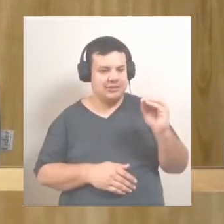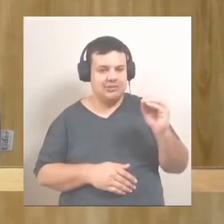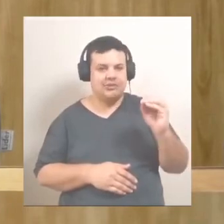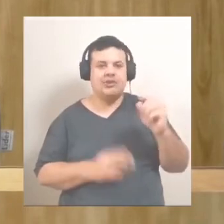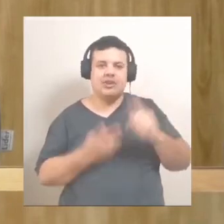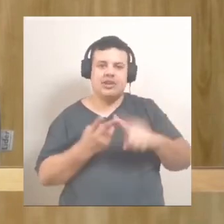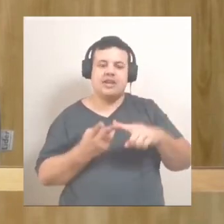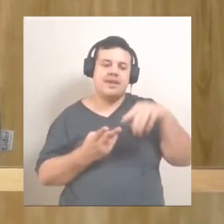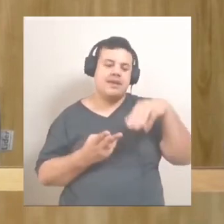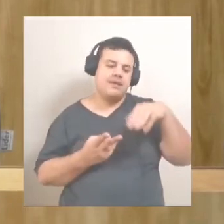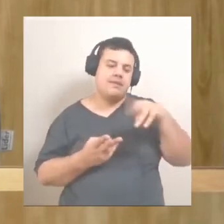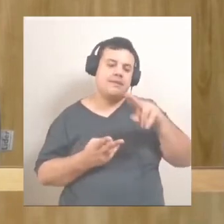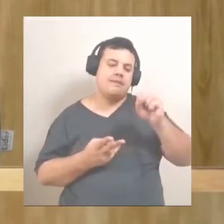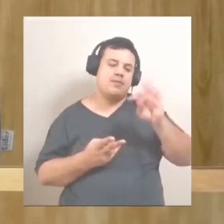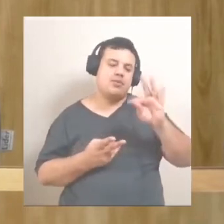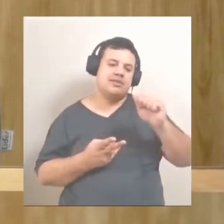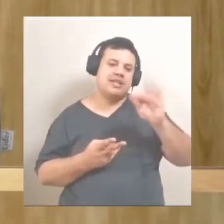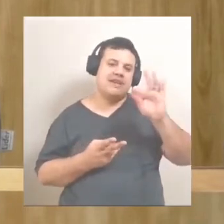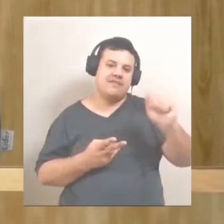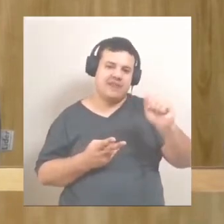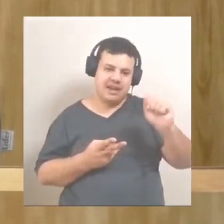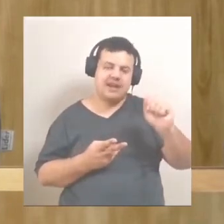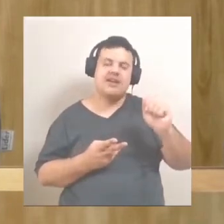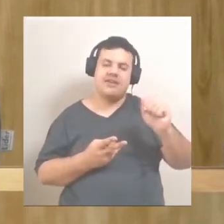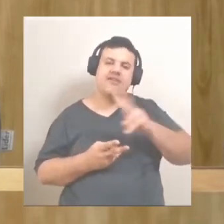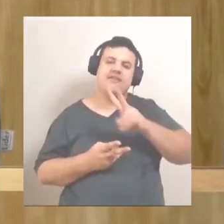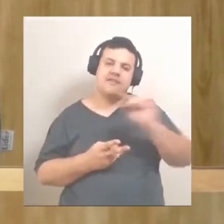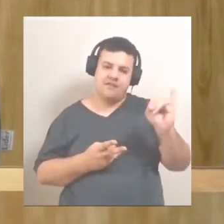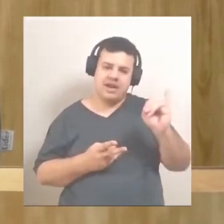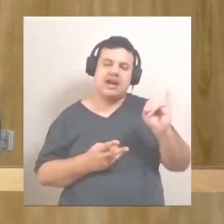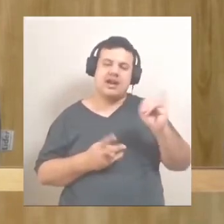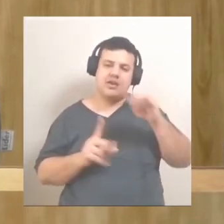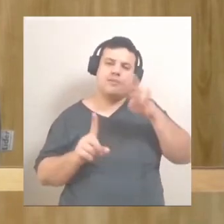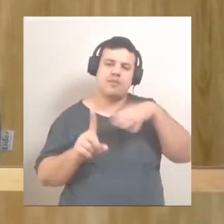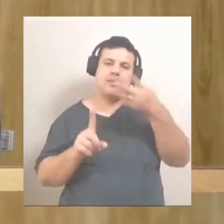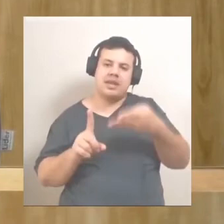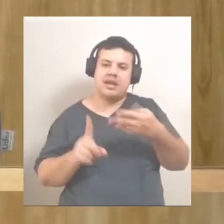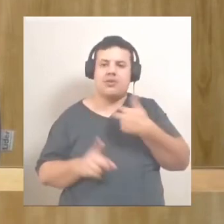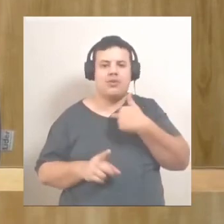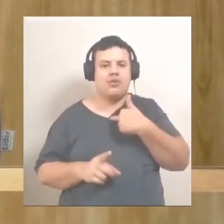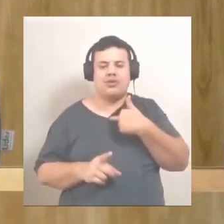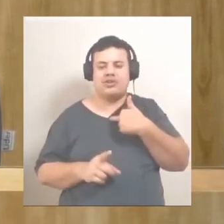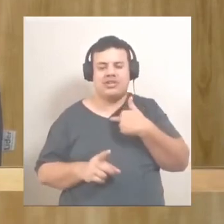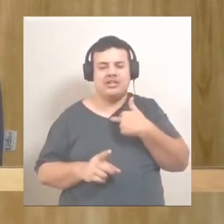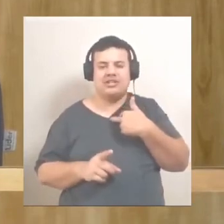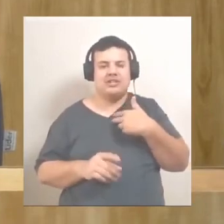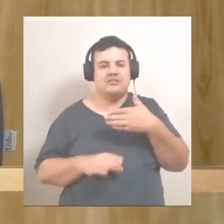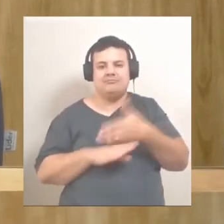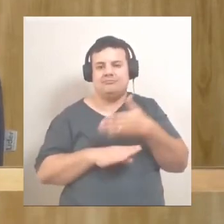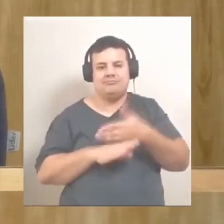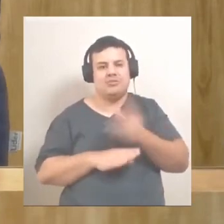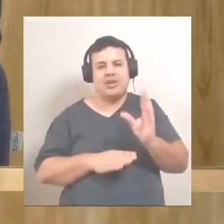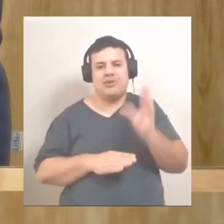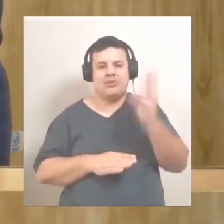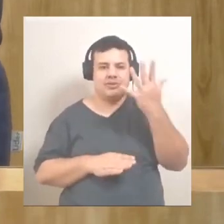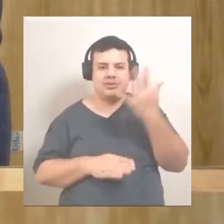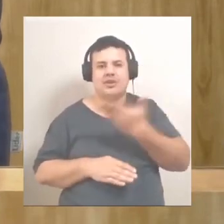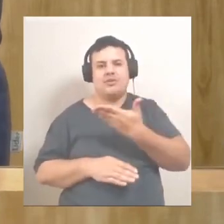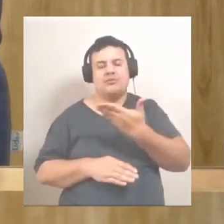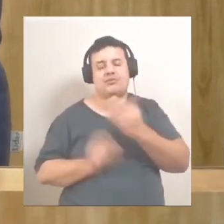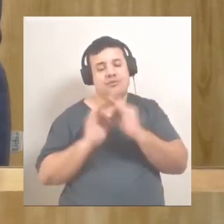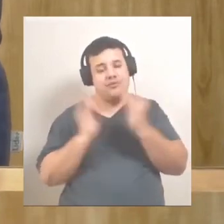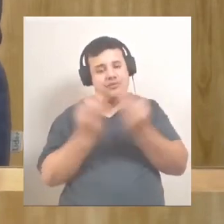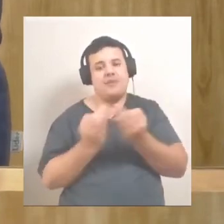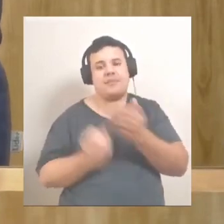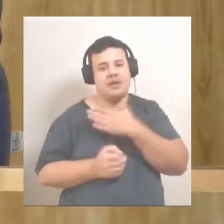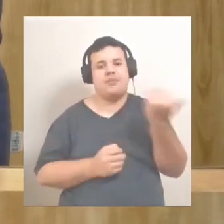essa homenagem póstuma, que hoje eles não puderam estar presentes por conta do falecimento de um ente querido, e eles